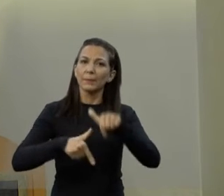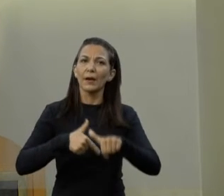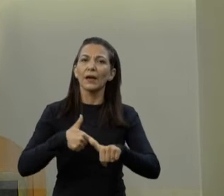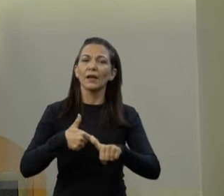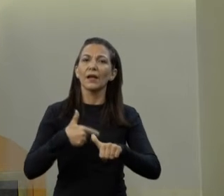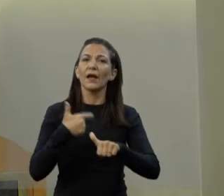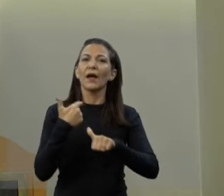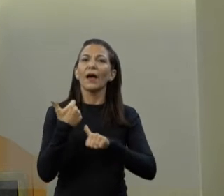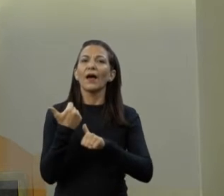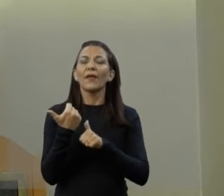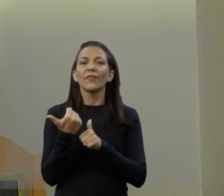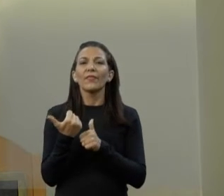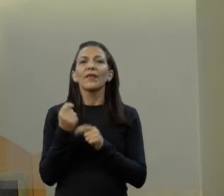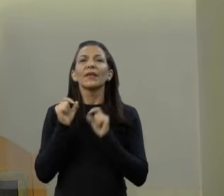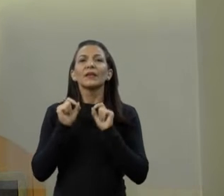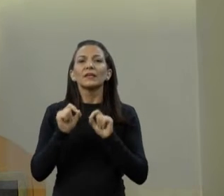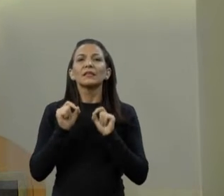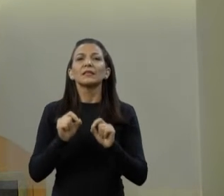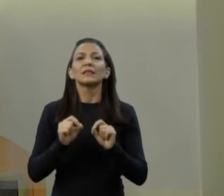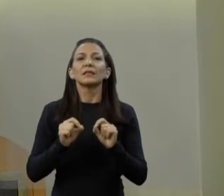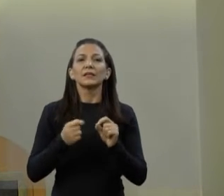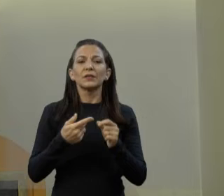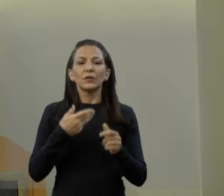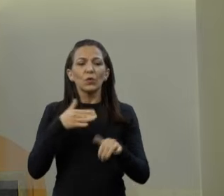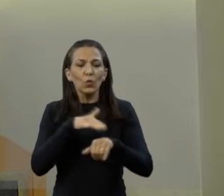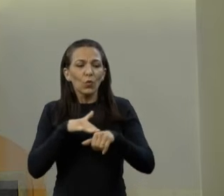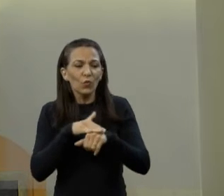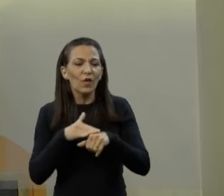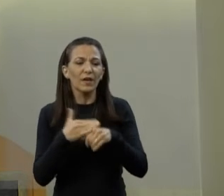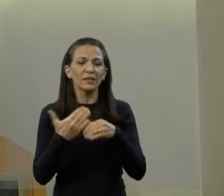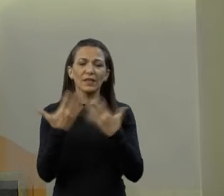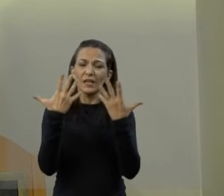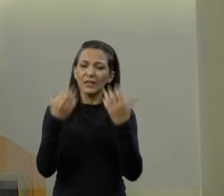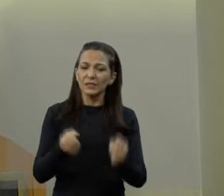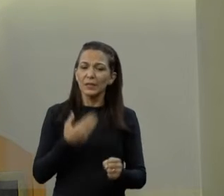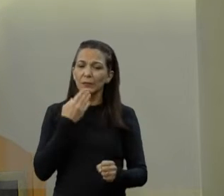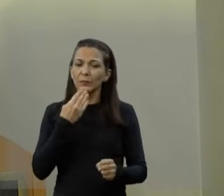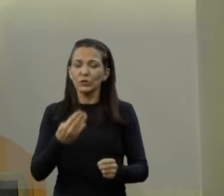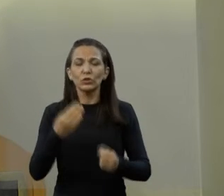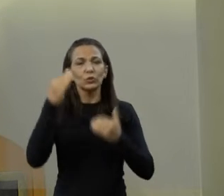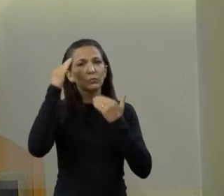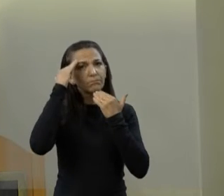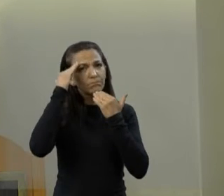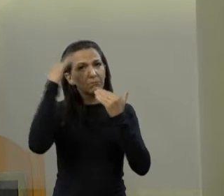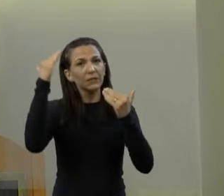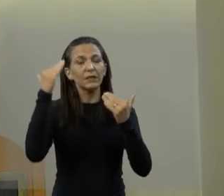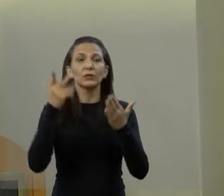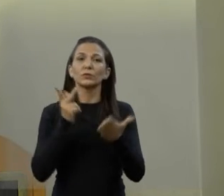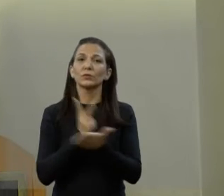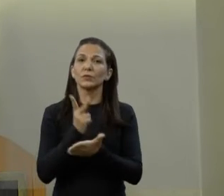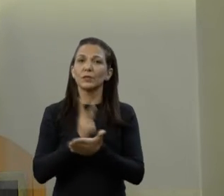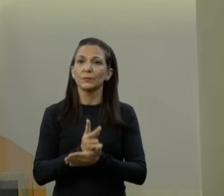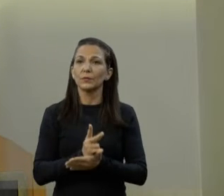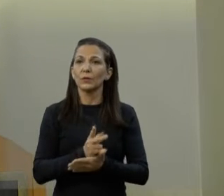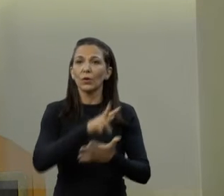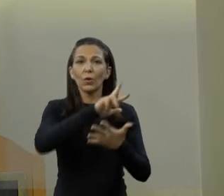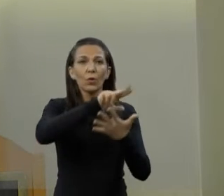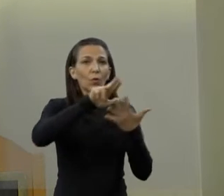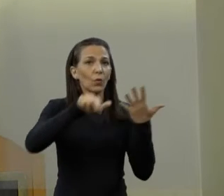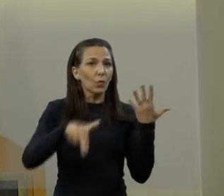como nos atendem às demandas mais legítimas possíveis meu muito obrigado bom e que os demais